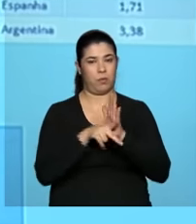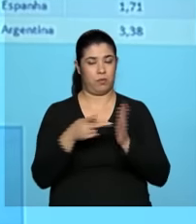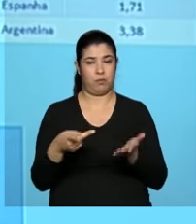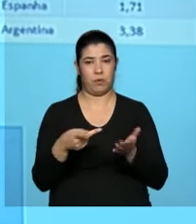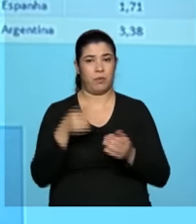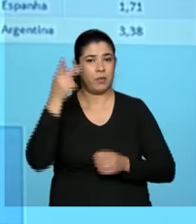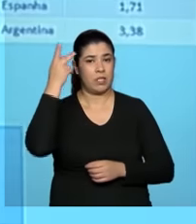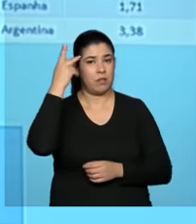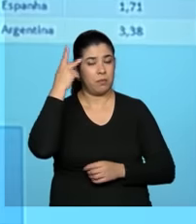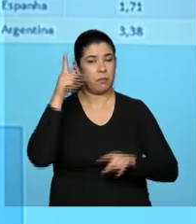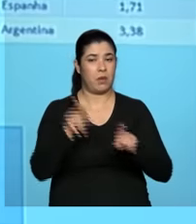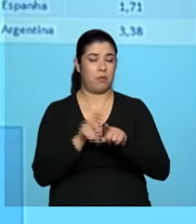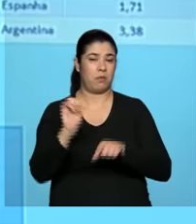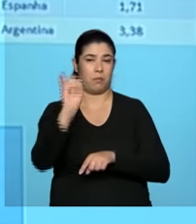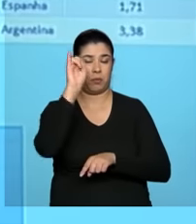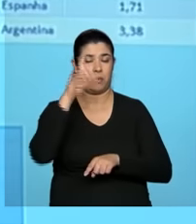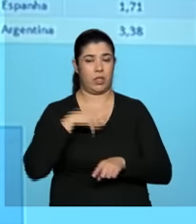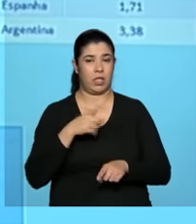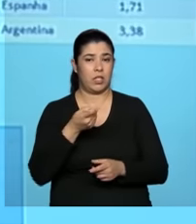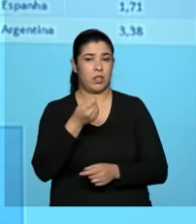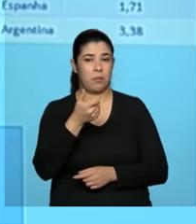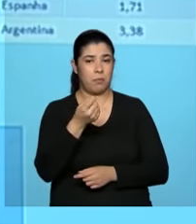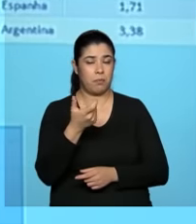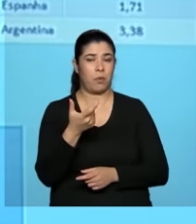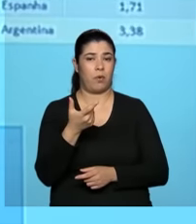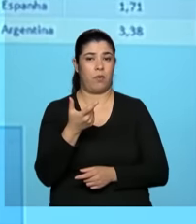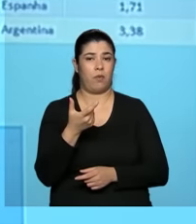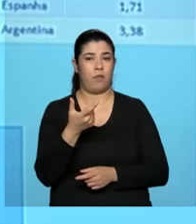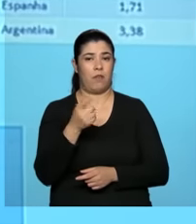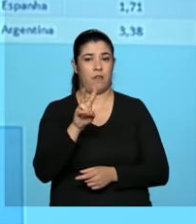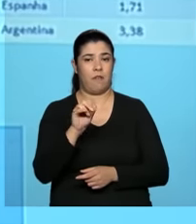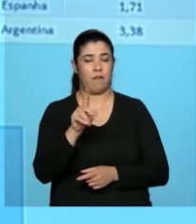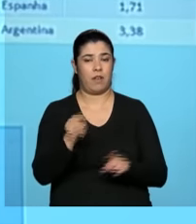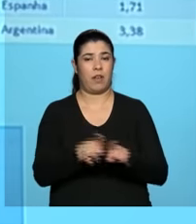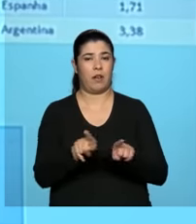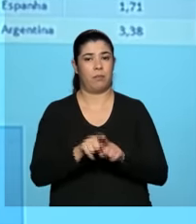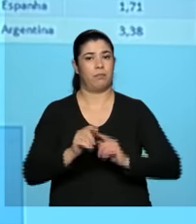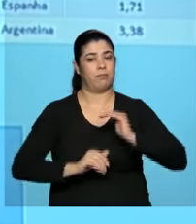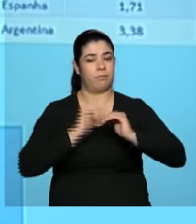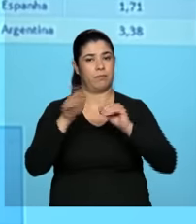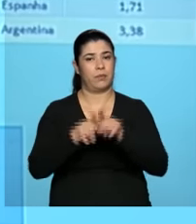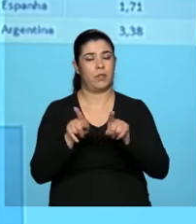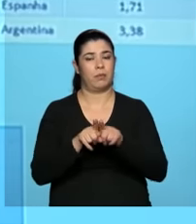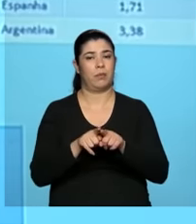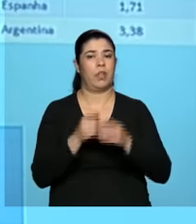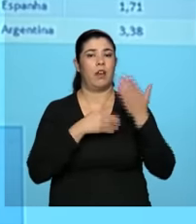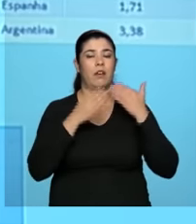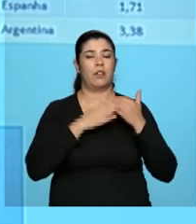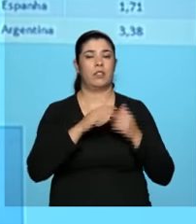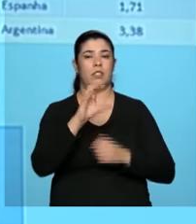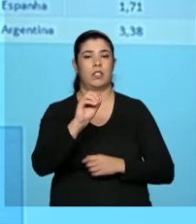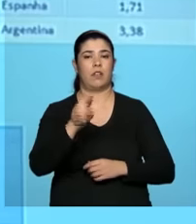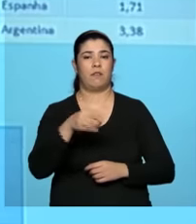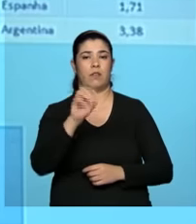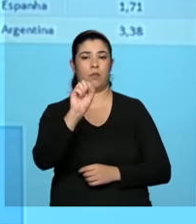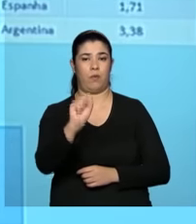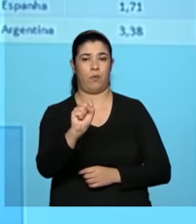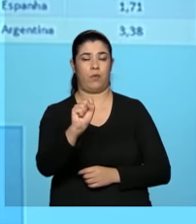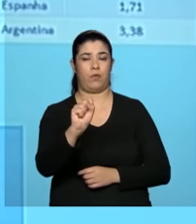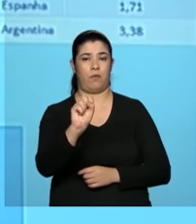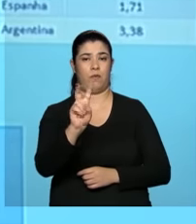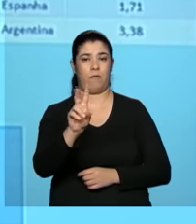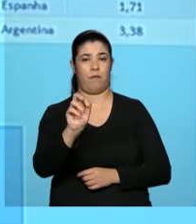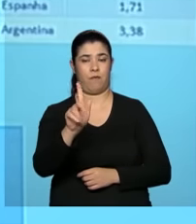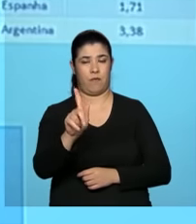por importante que seja o estado. Mas nós tivemos um avanço e passamos de 0,8 para 1,13